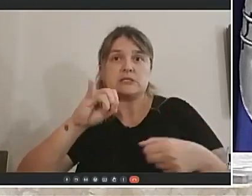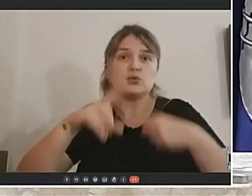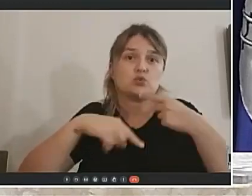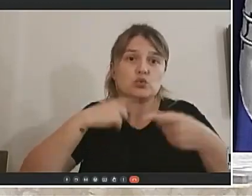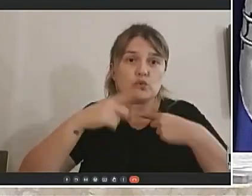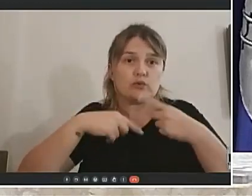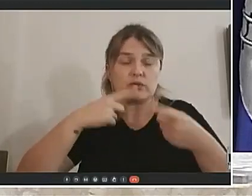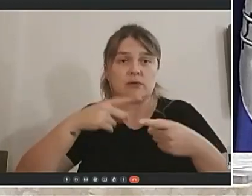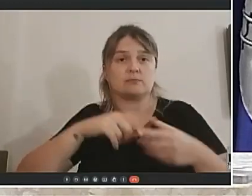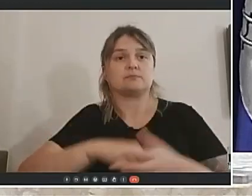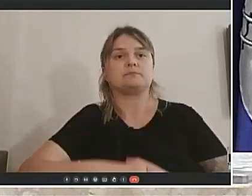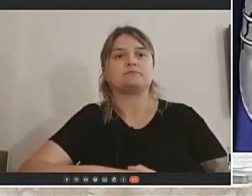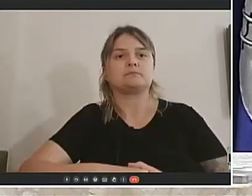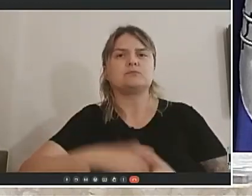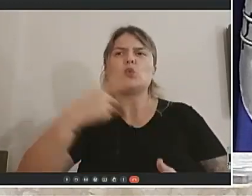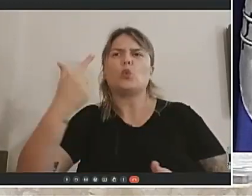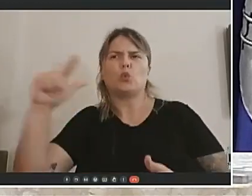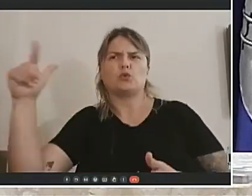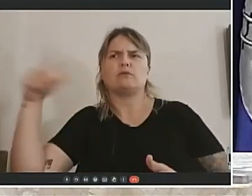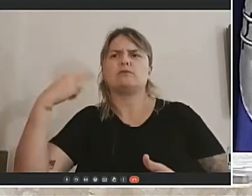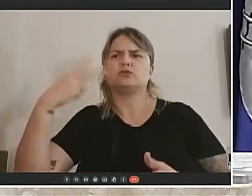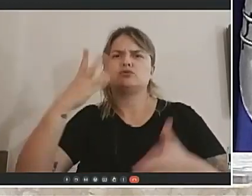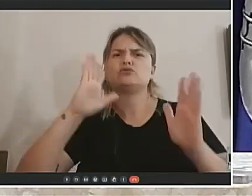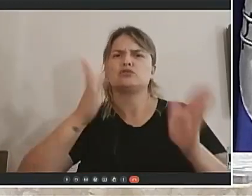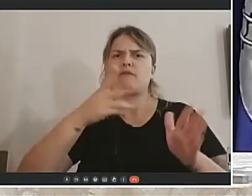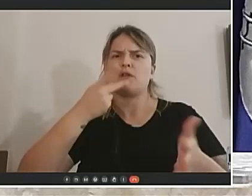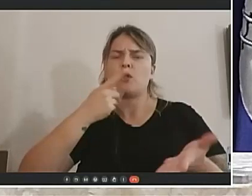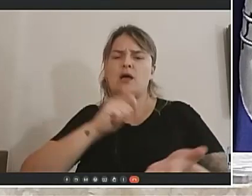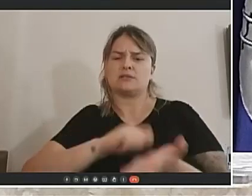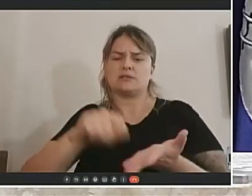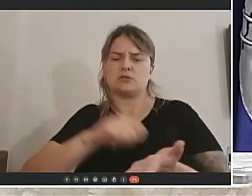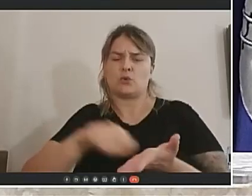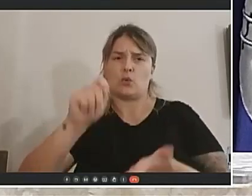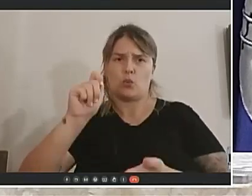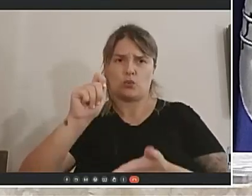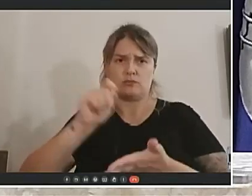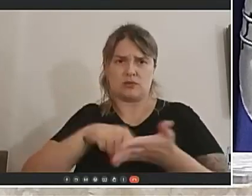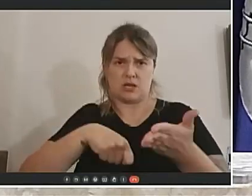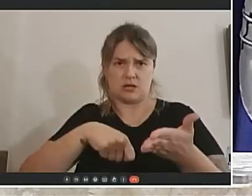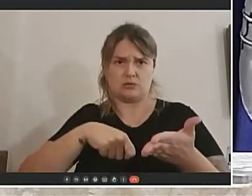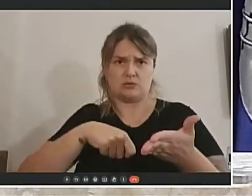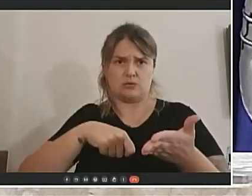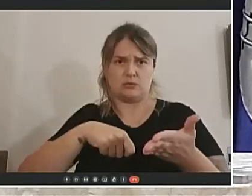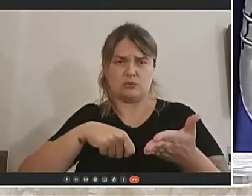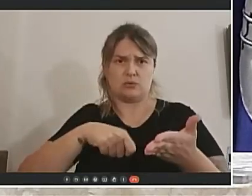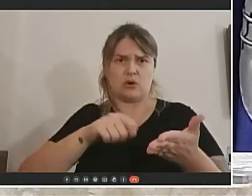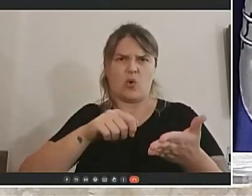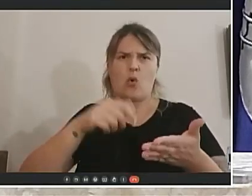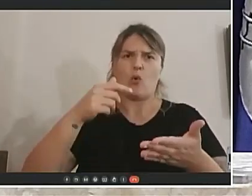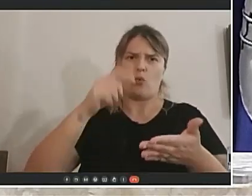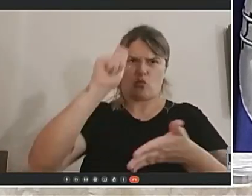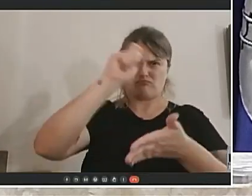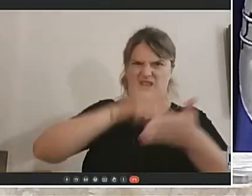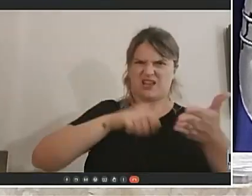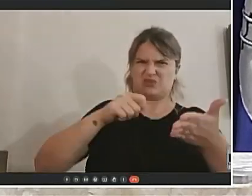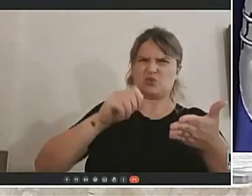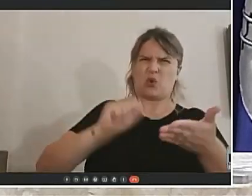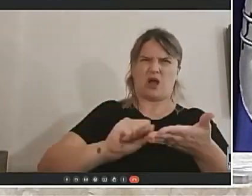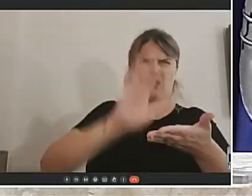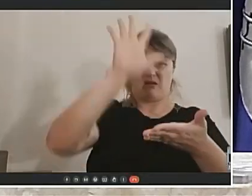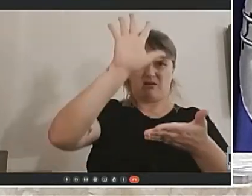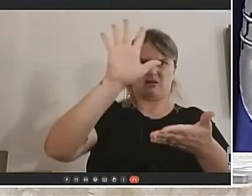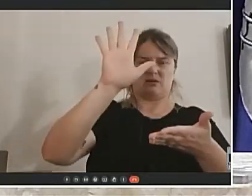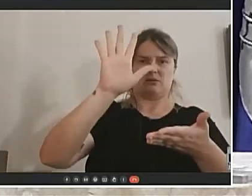como vereadores aqui já falaram na época que foi assinado o contrato da iluminação Milionária no do ex-prefeito